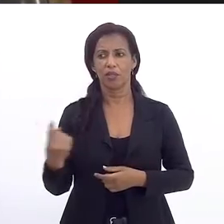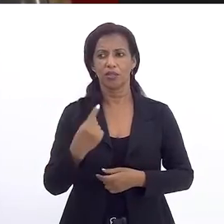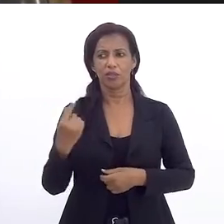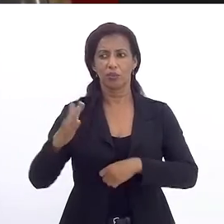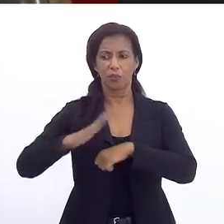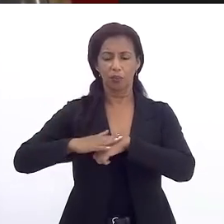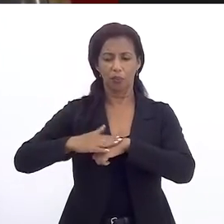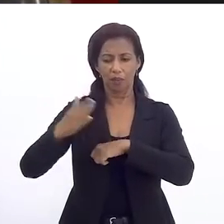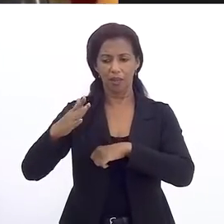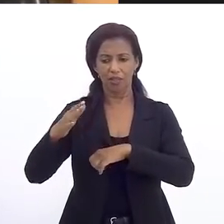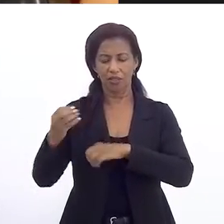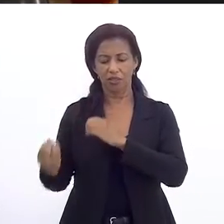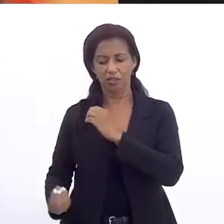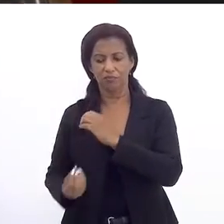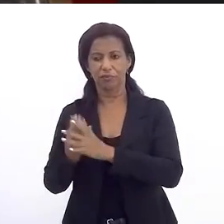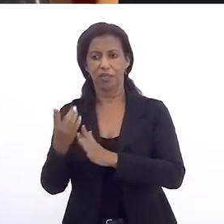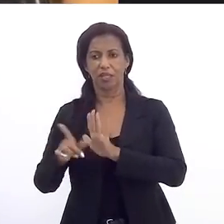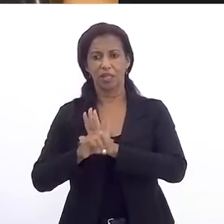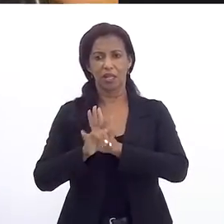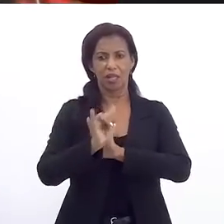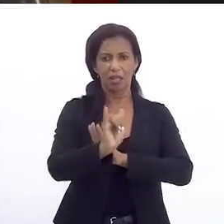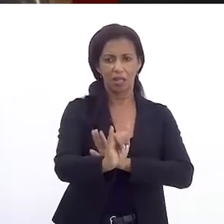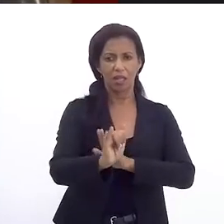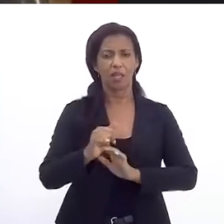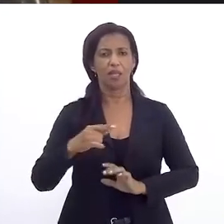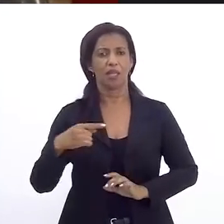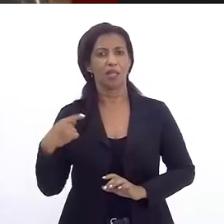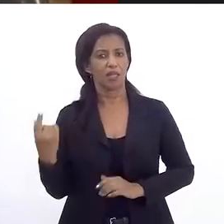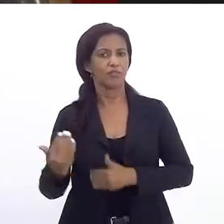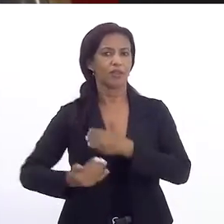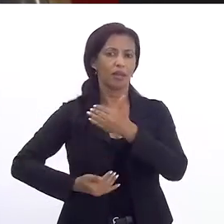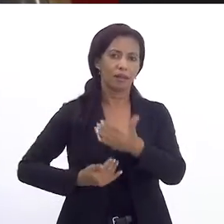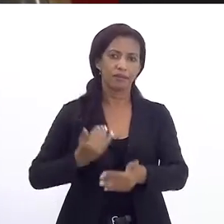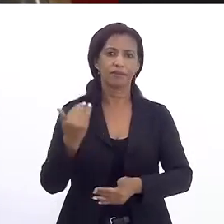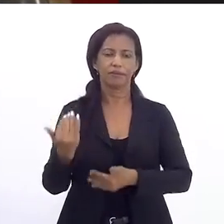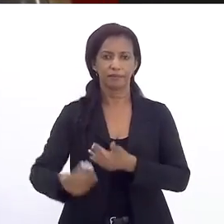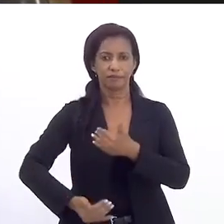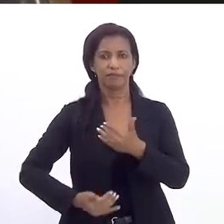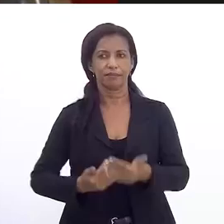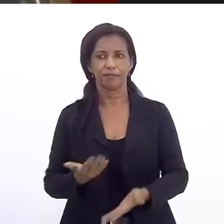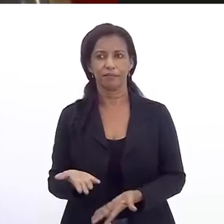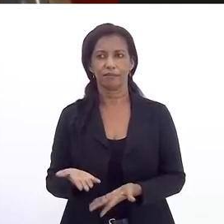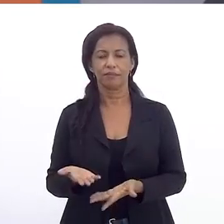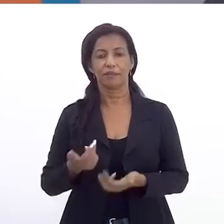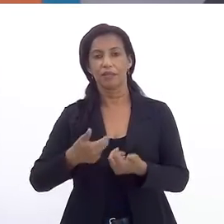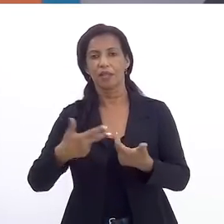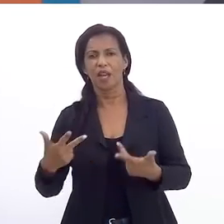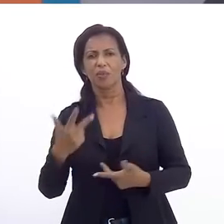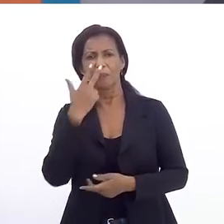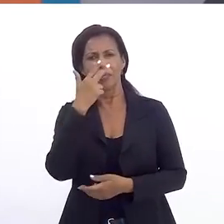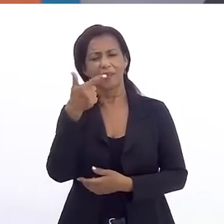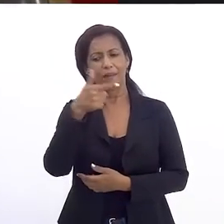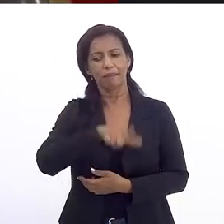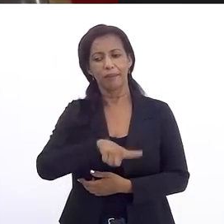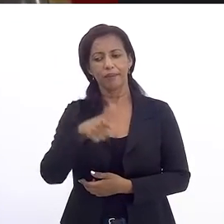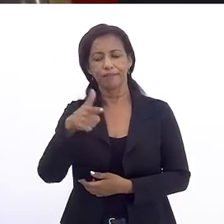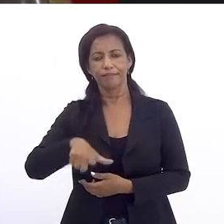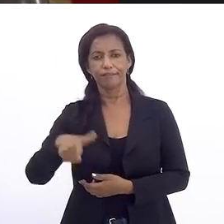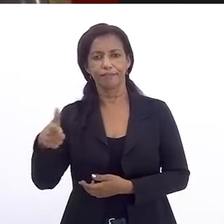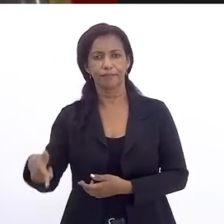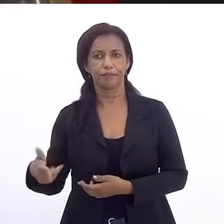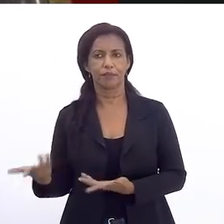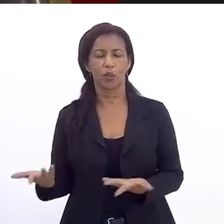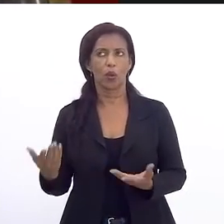na época dos nossos avós, há 50 anos atrás. Então, isso é muito triste. Os